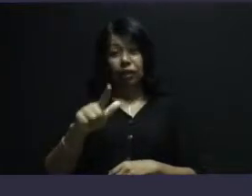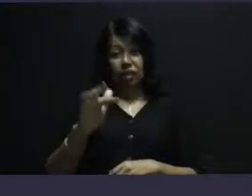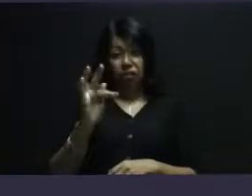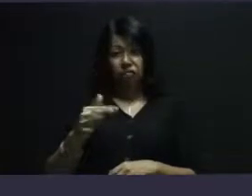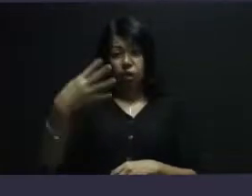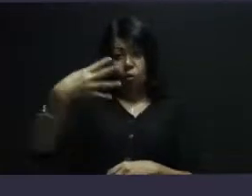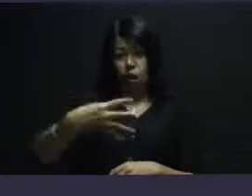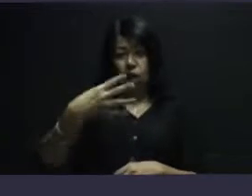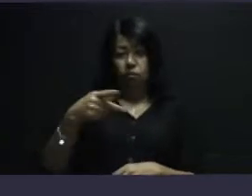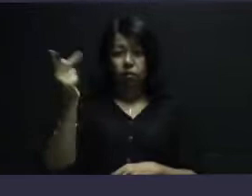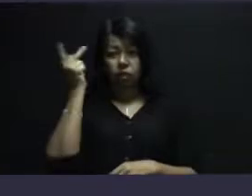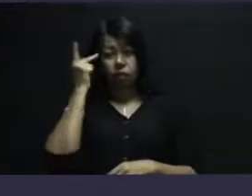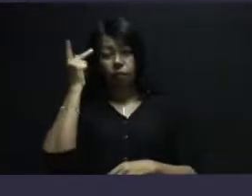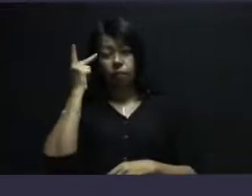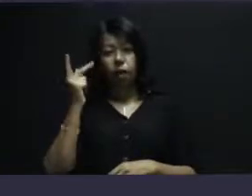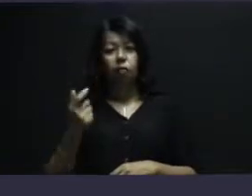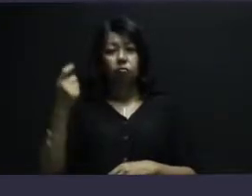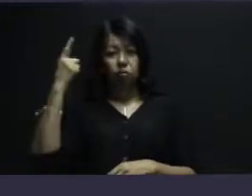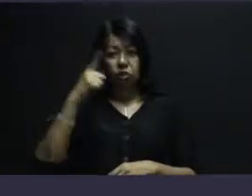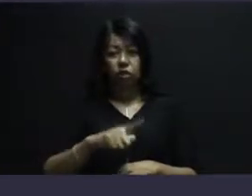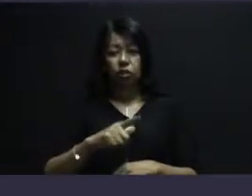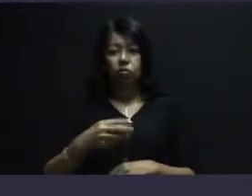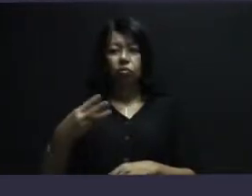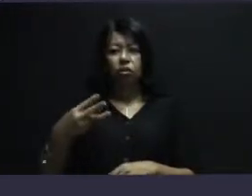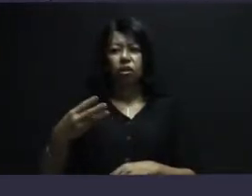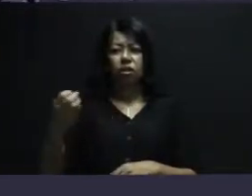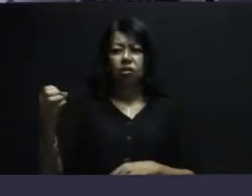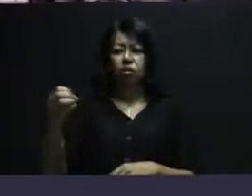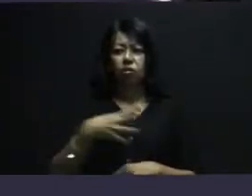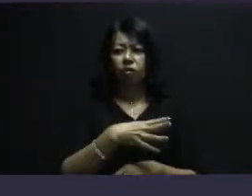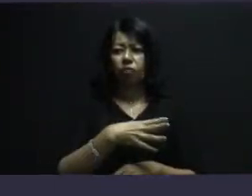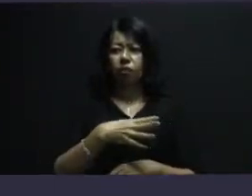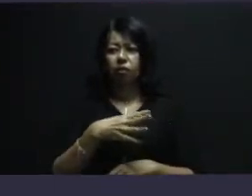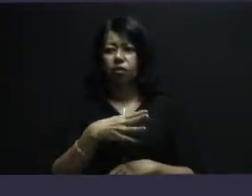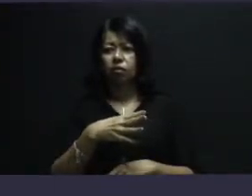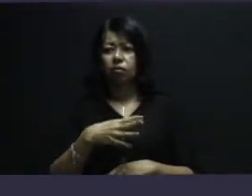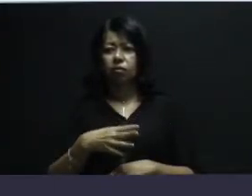Paulo. Aquisição de 3 novas UMAs.